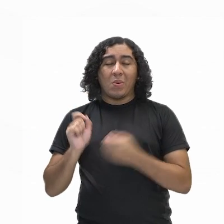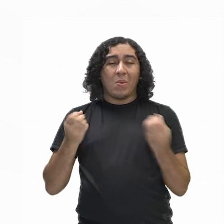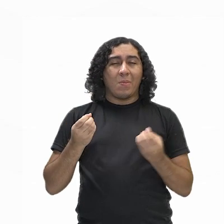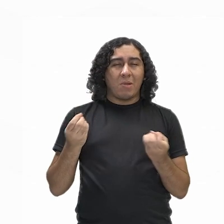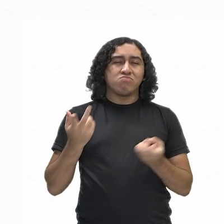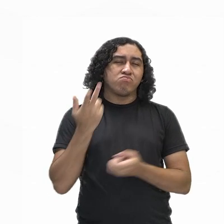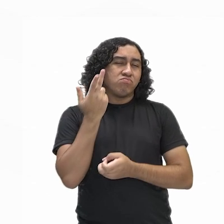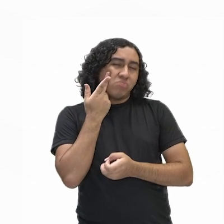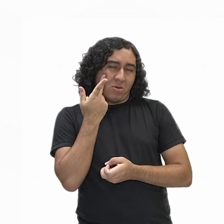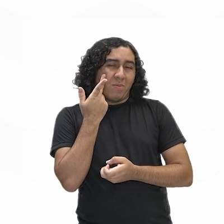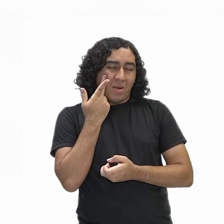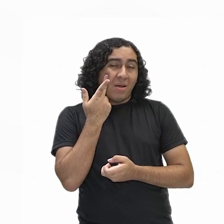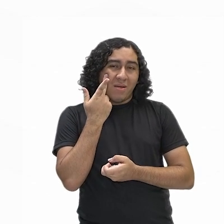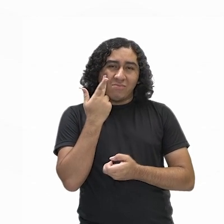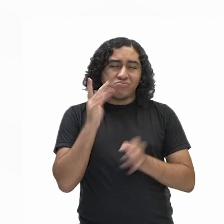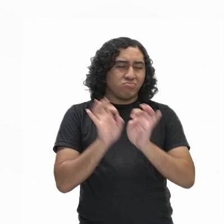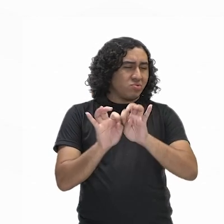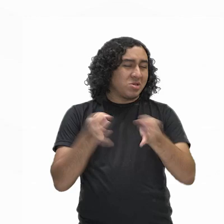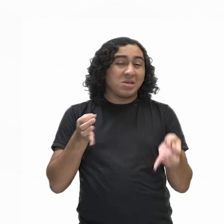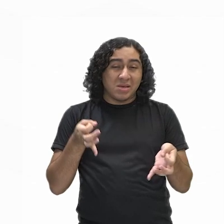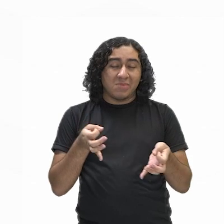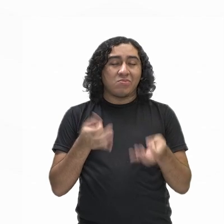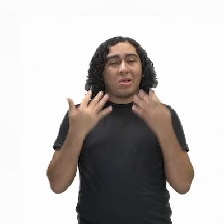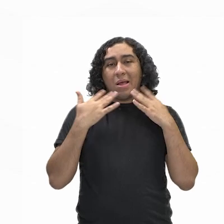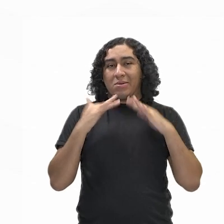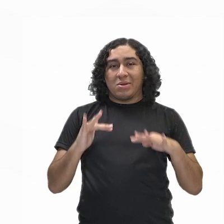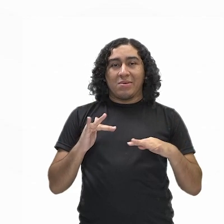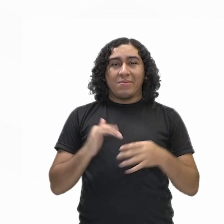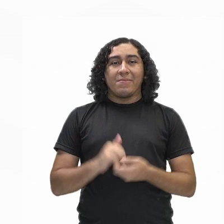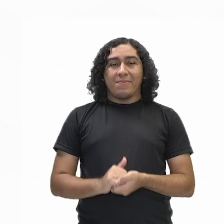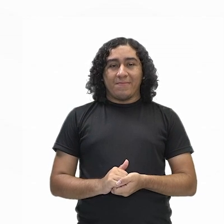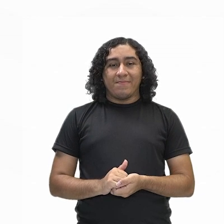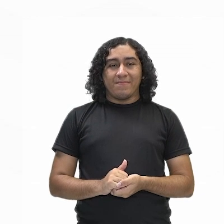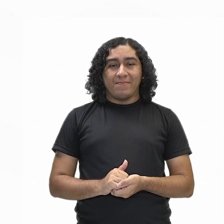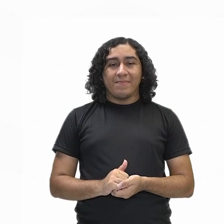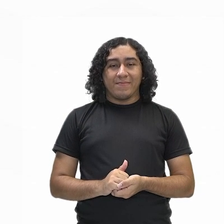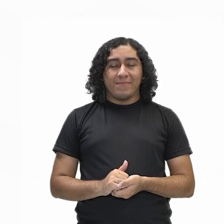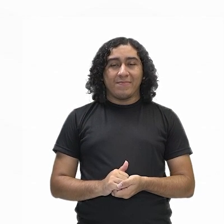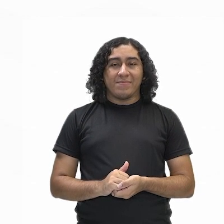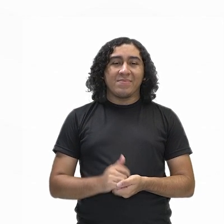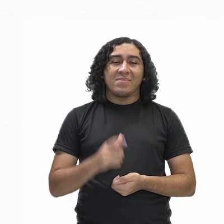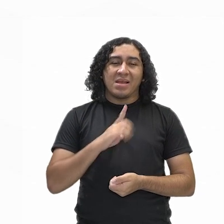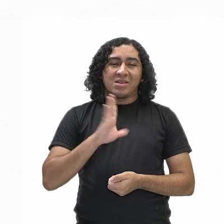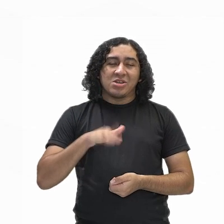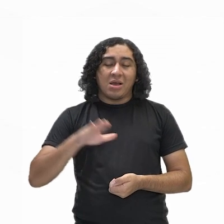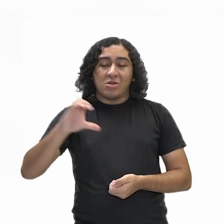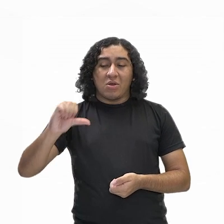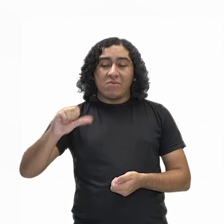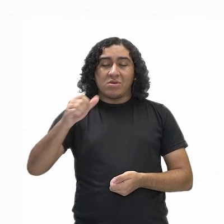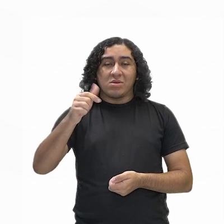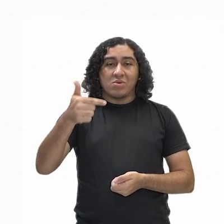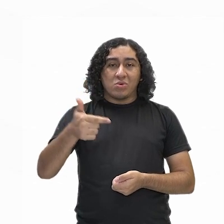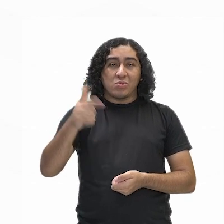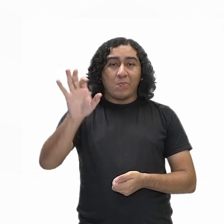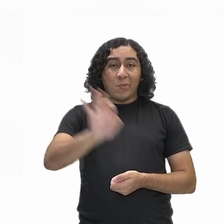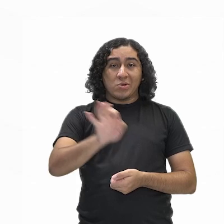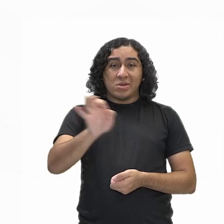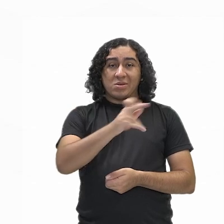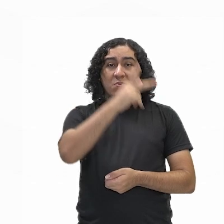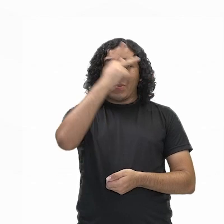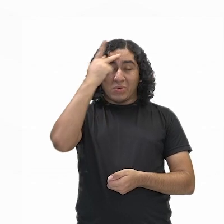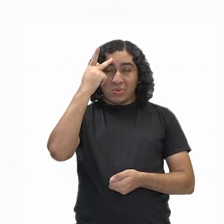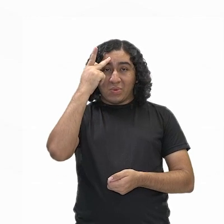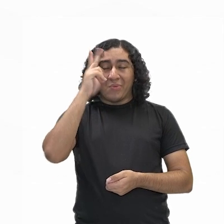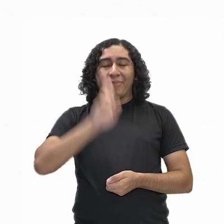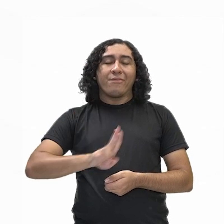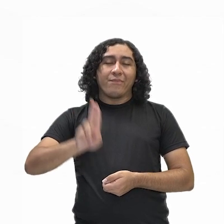maneira tão comum, tão normal, né, e tão natural no dia a dia, que chegou a esse número aí expressivo